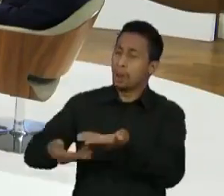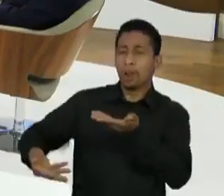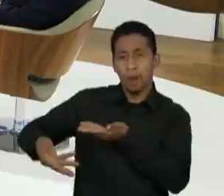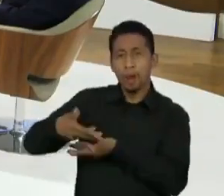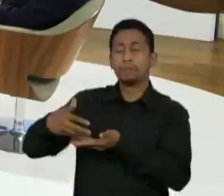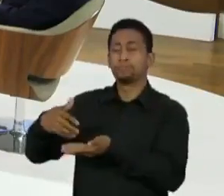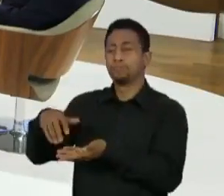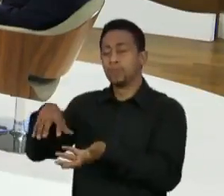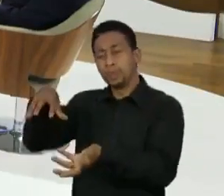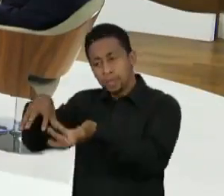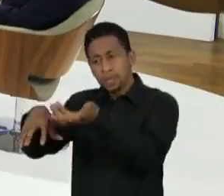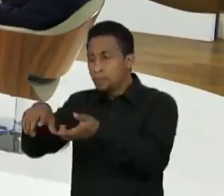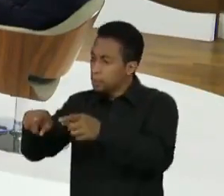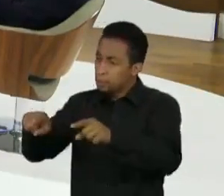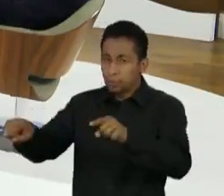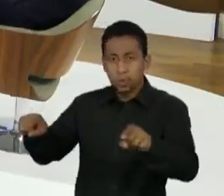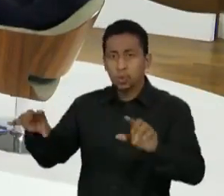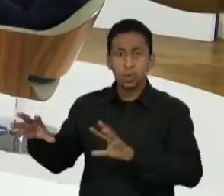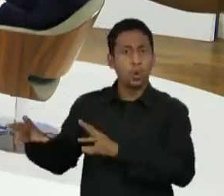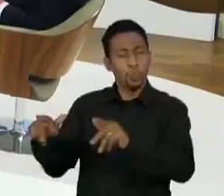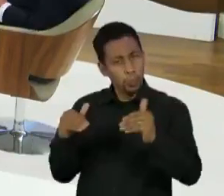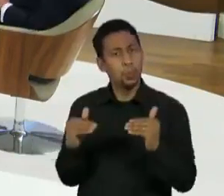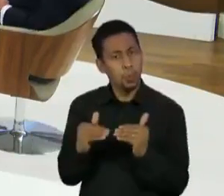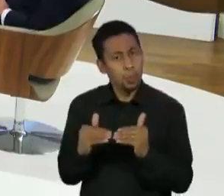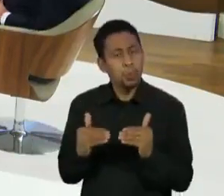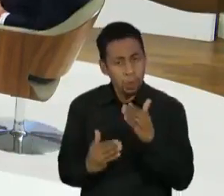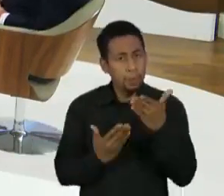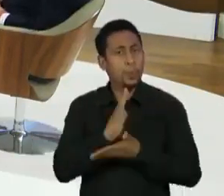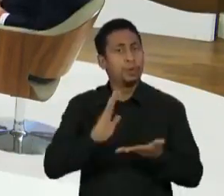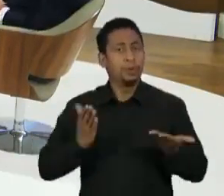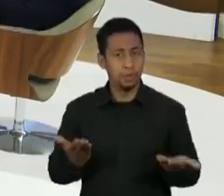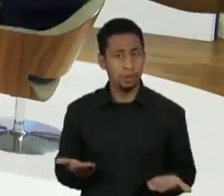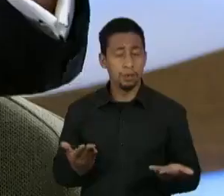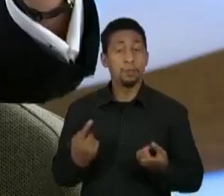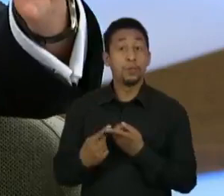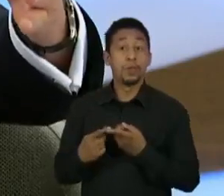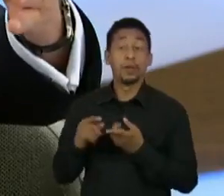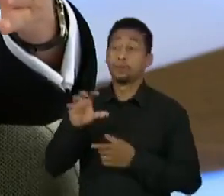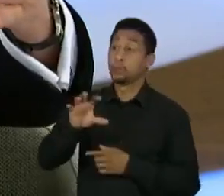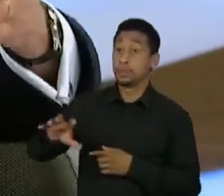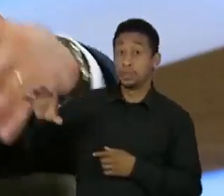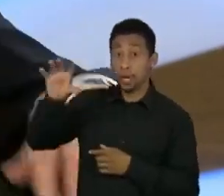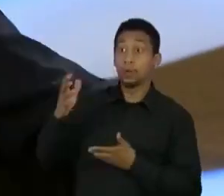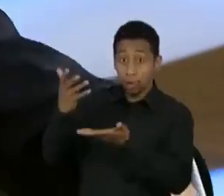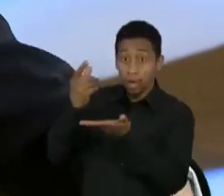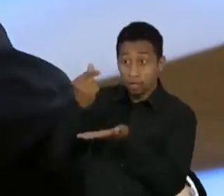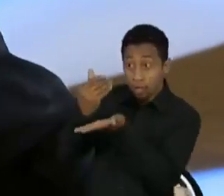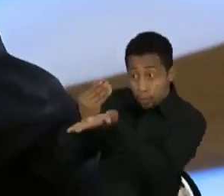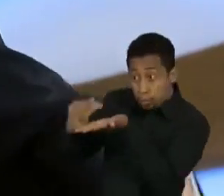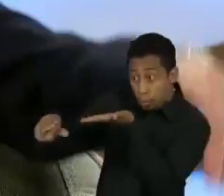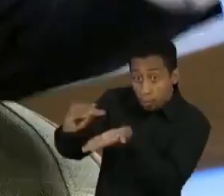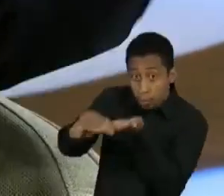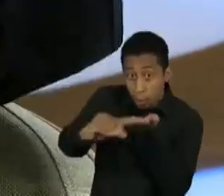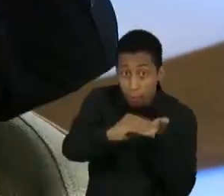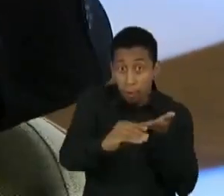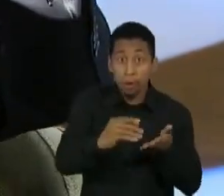pouco que os parlamentares querem verbas, né, para mandar para os seus municípios, pois aquilo foi aprovado